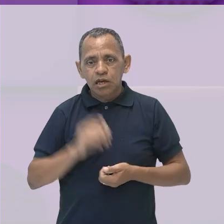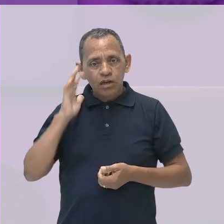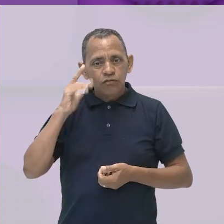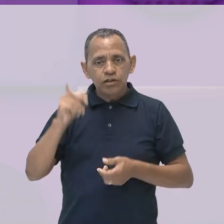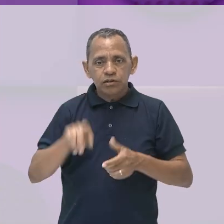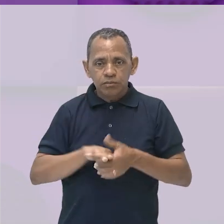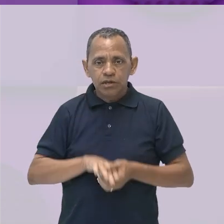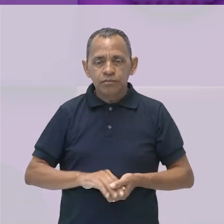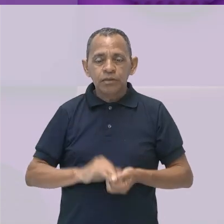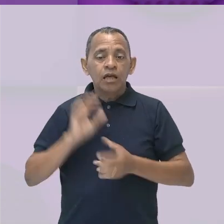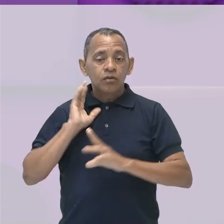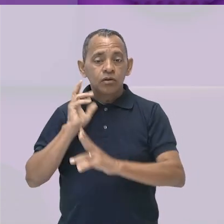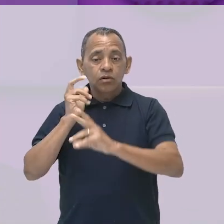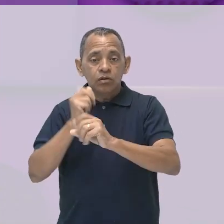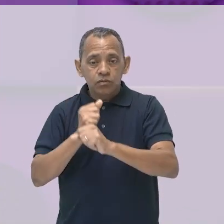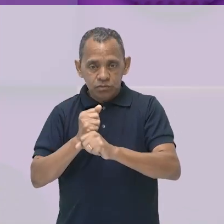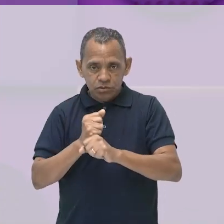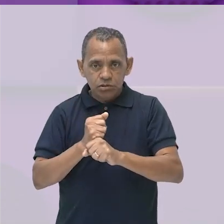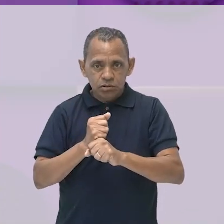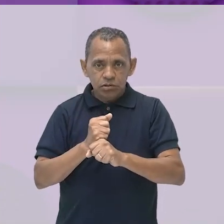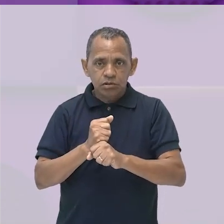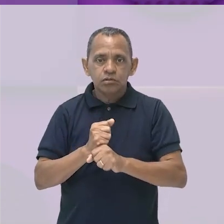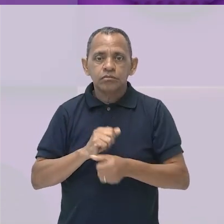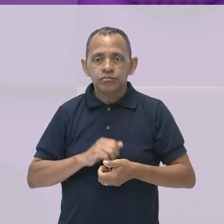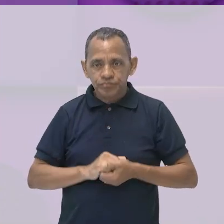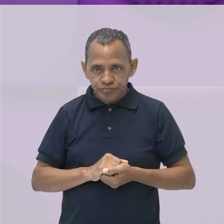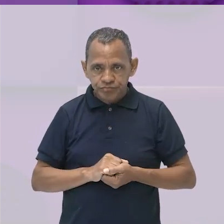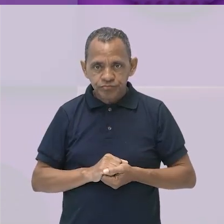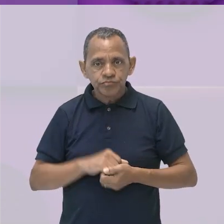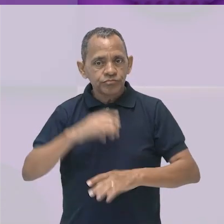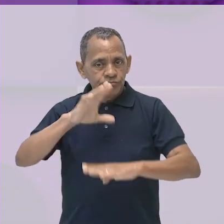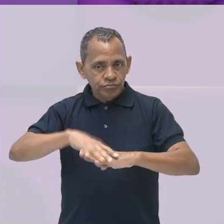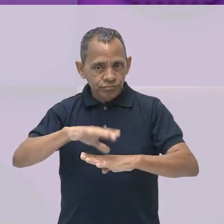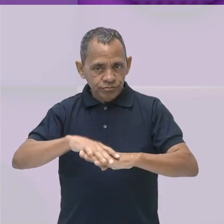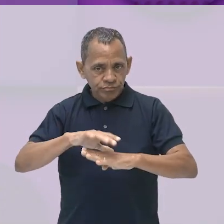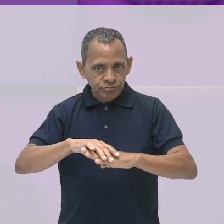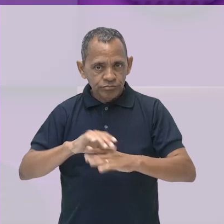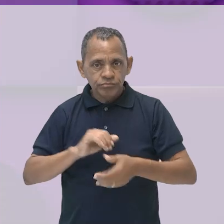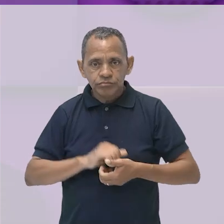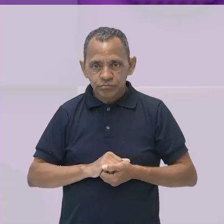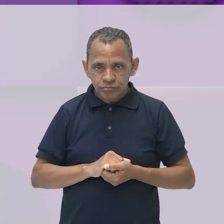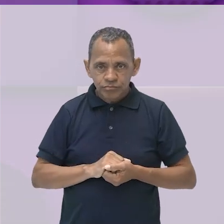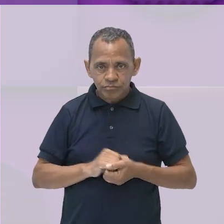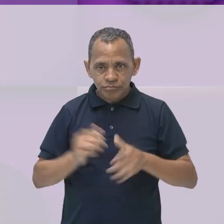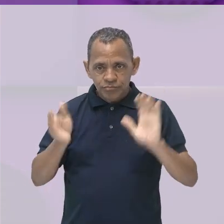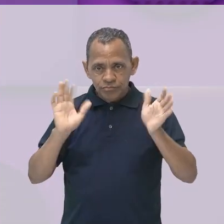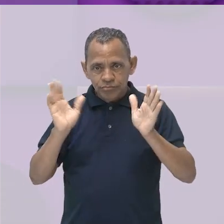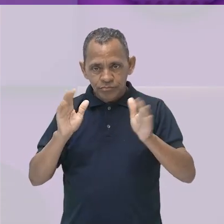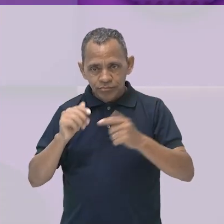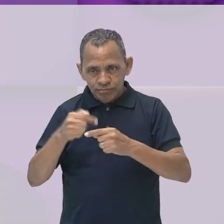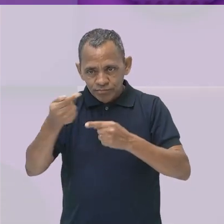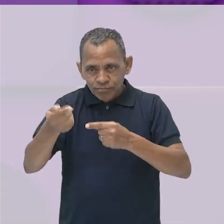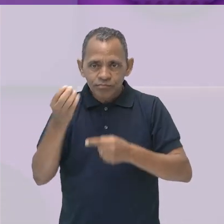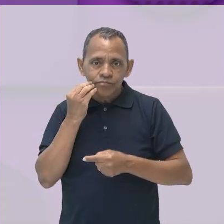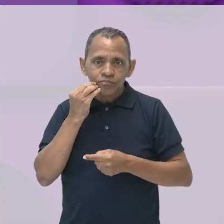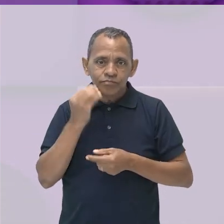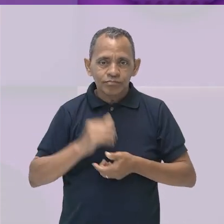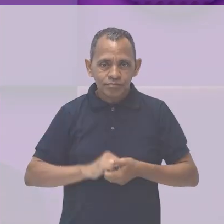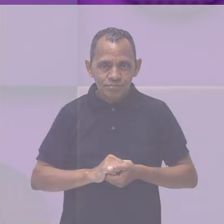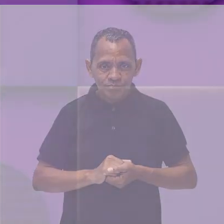essa foi a nossa revisão de matemática. e até o nosso próximo encontro.